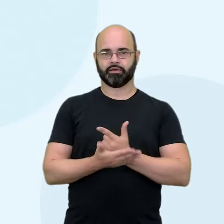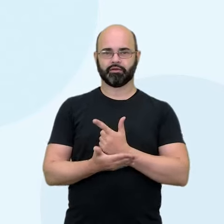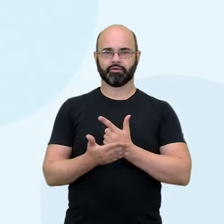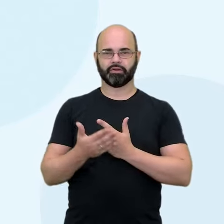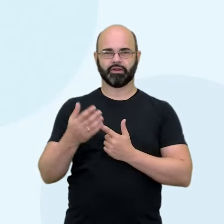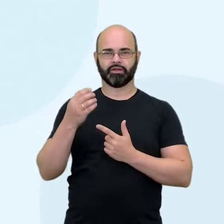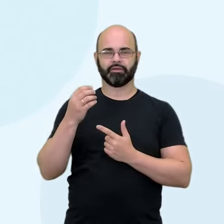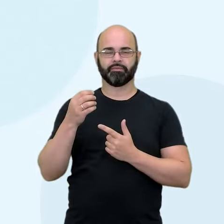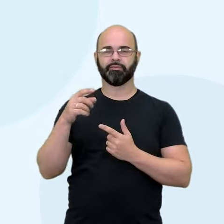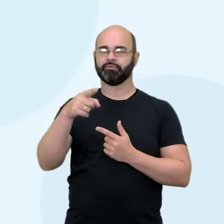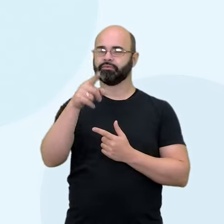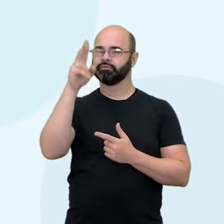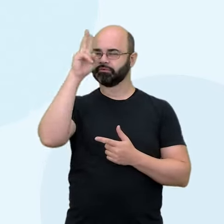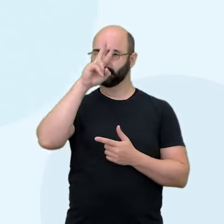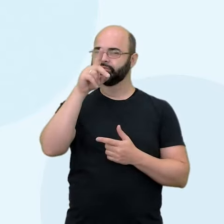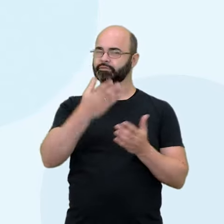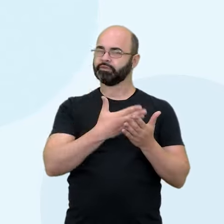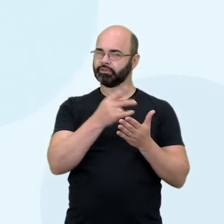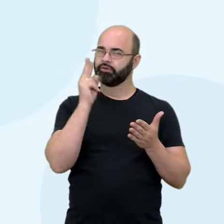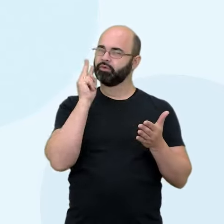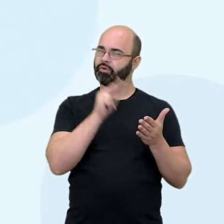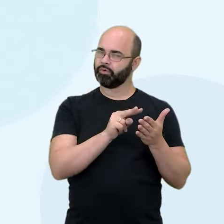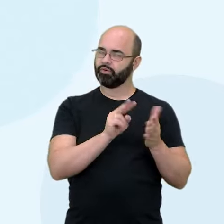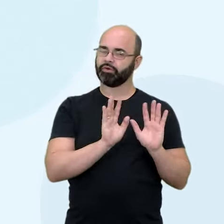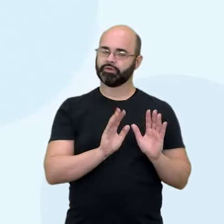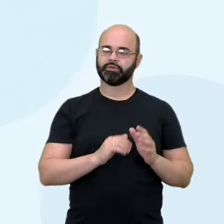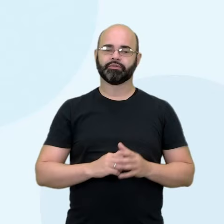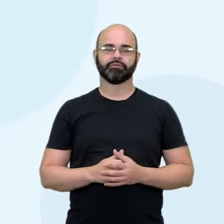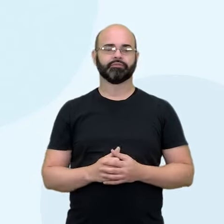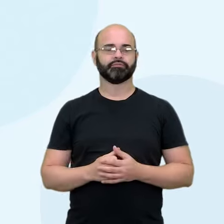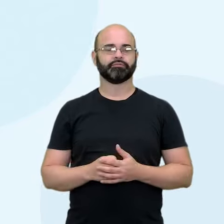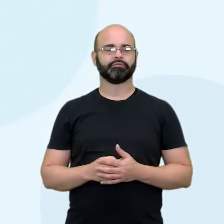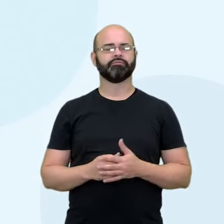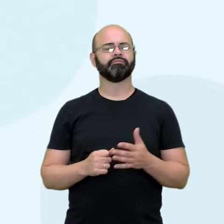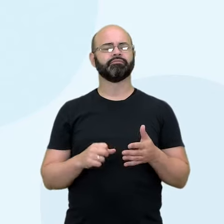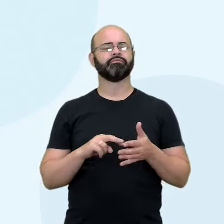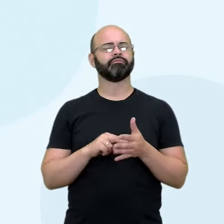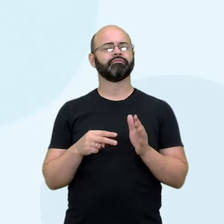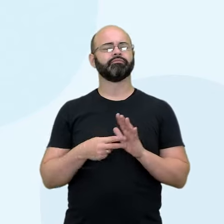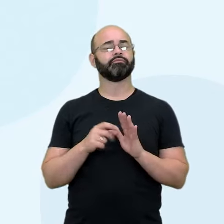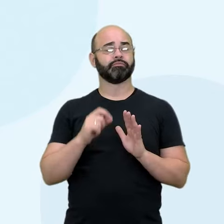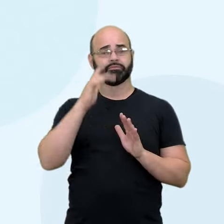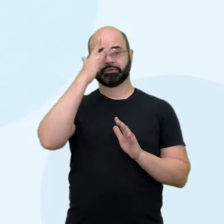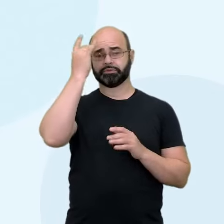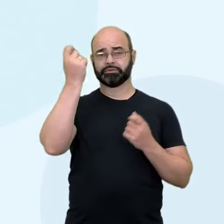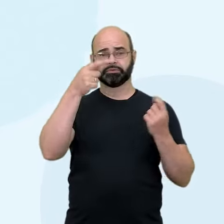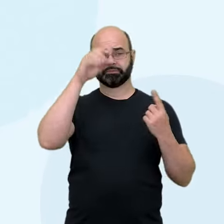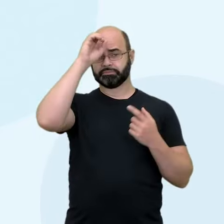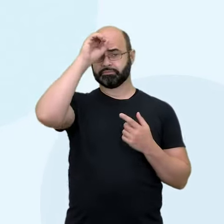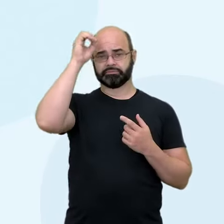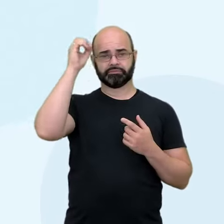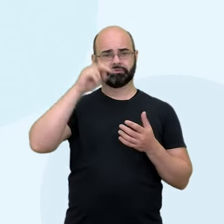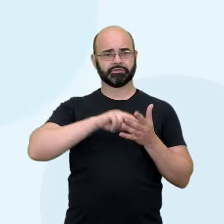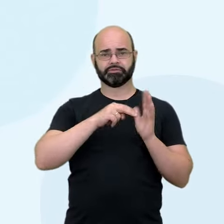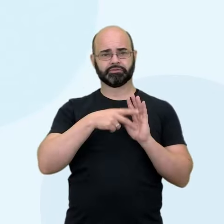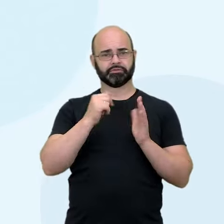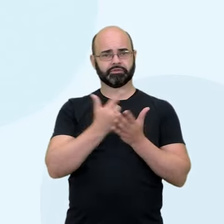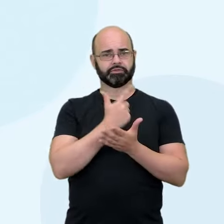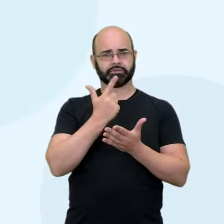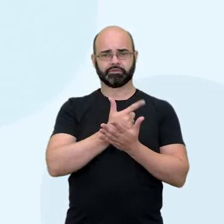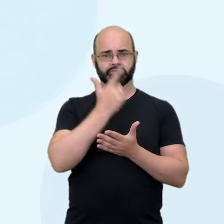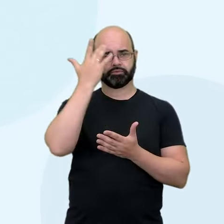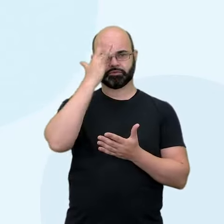atentem isso, anotem, revisem os cadernos, tá certo? O cânone literário, o que é? Tem gente que não sabe, o que é cânone literário. Eu